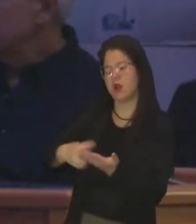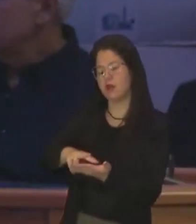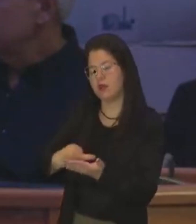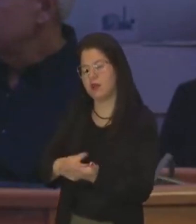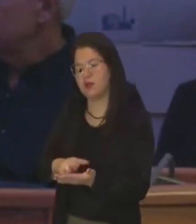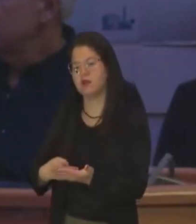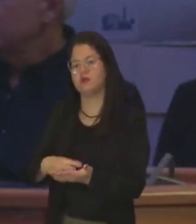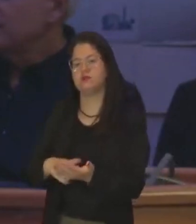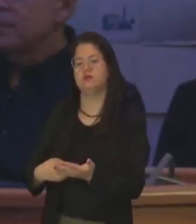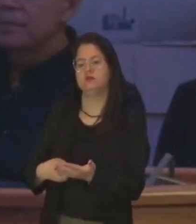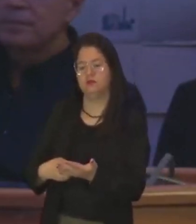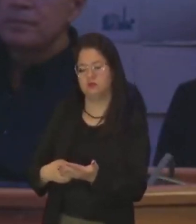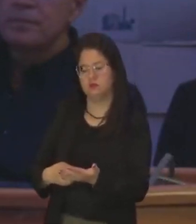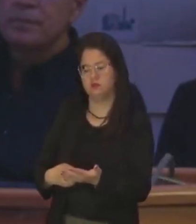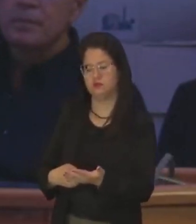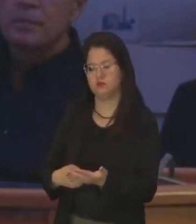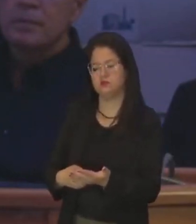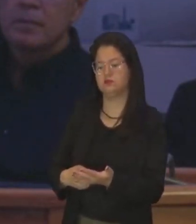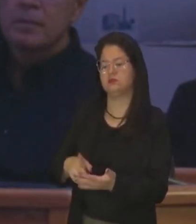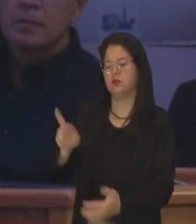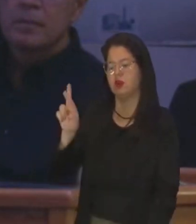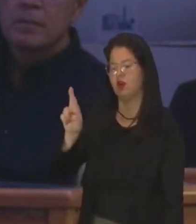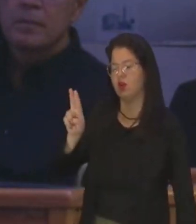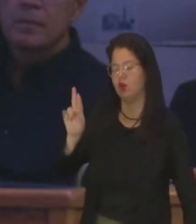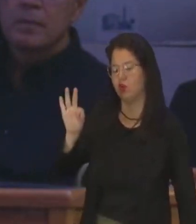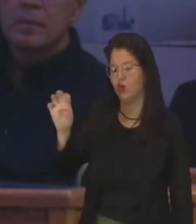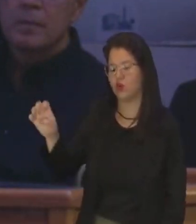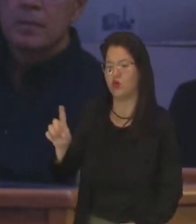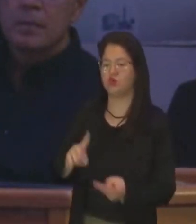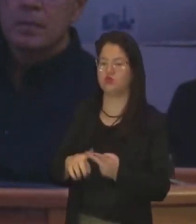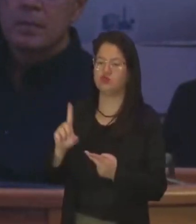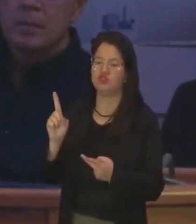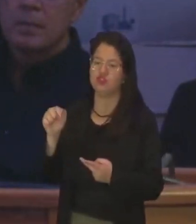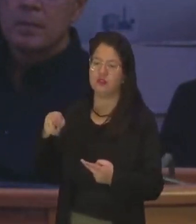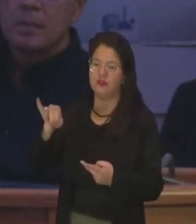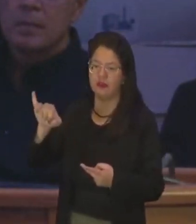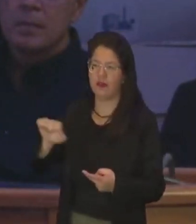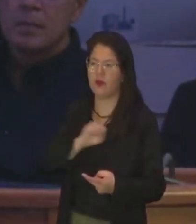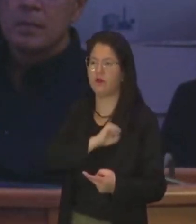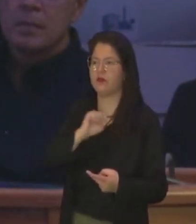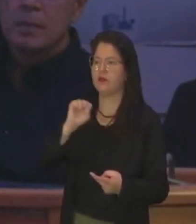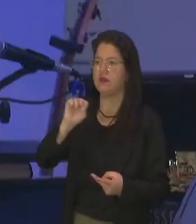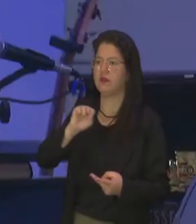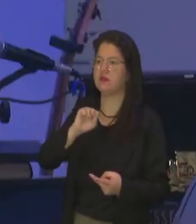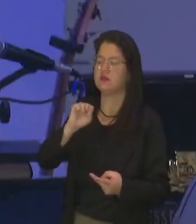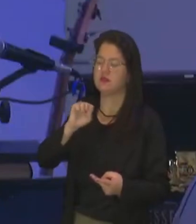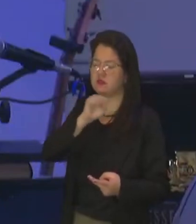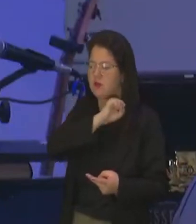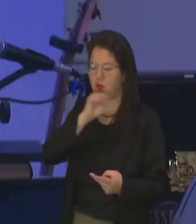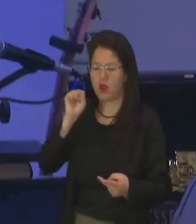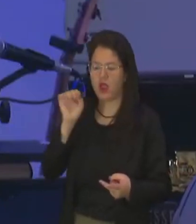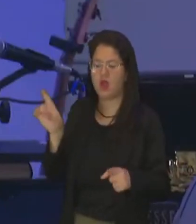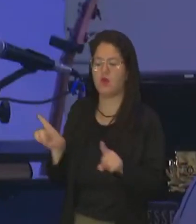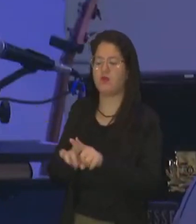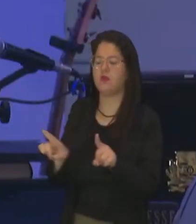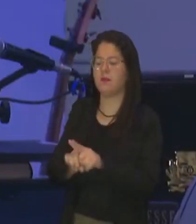Daniel, Ruth, histórias lá de Samuel, os livros de Reis,